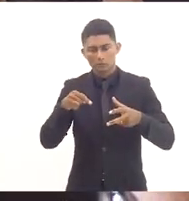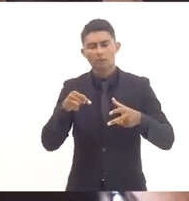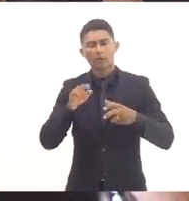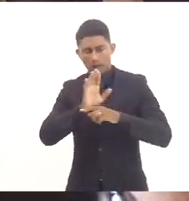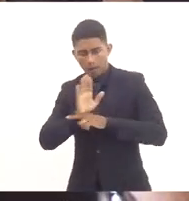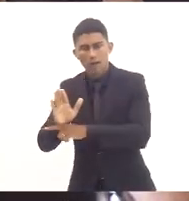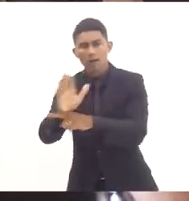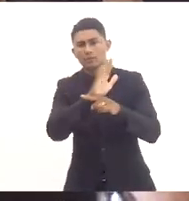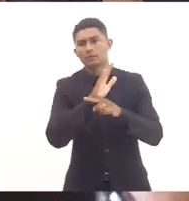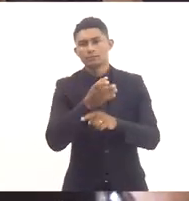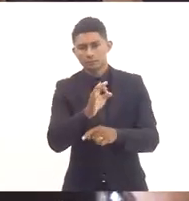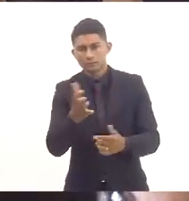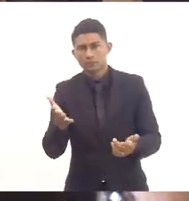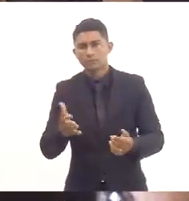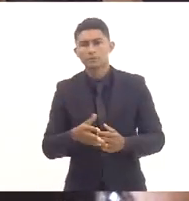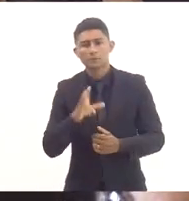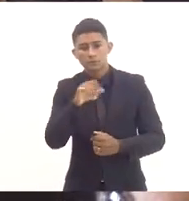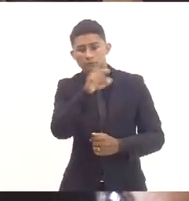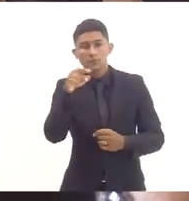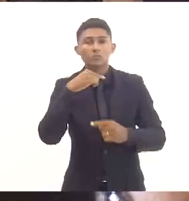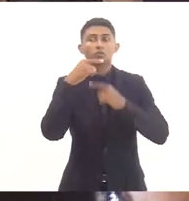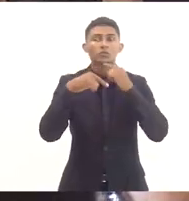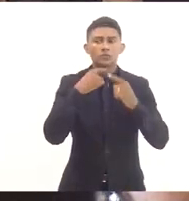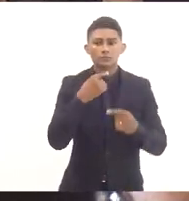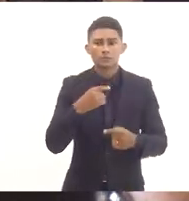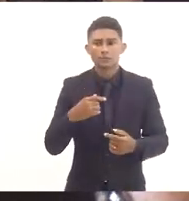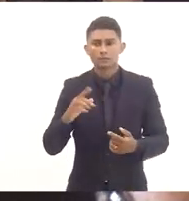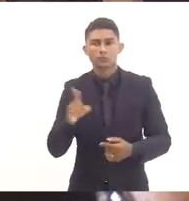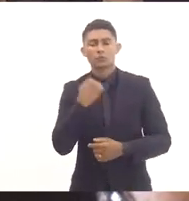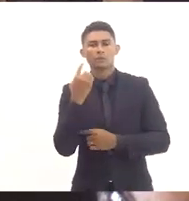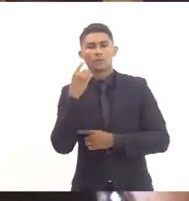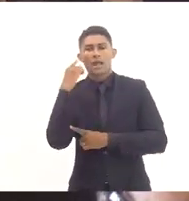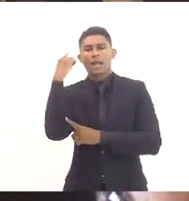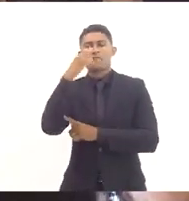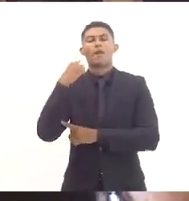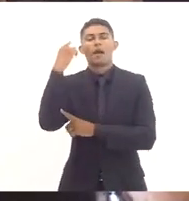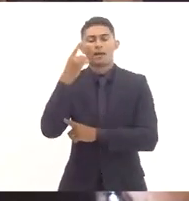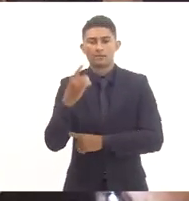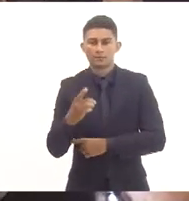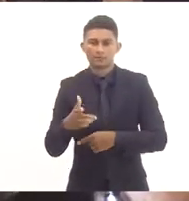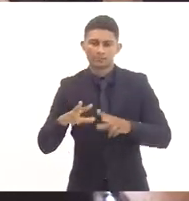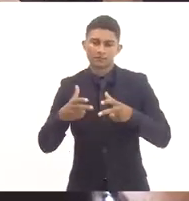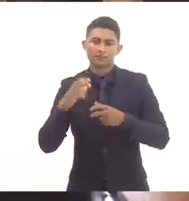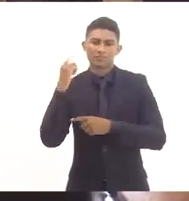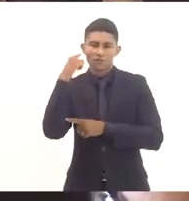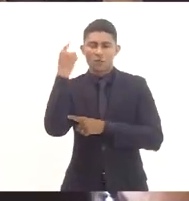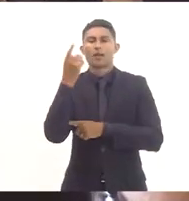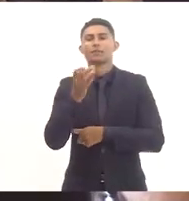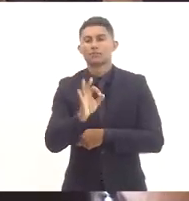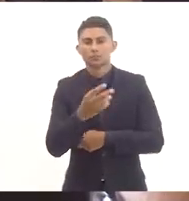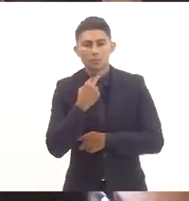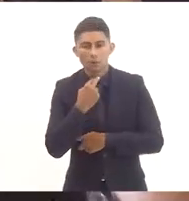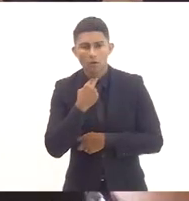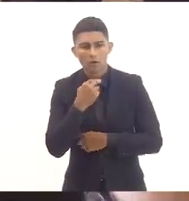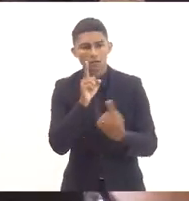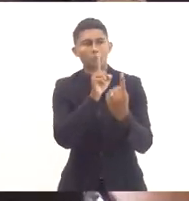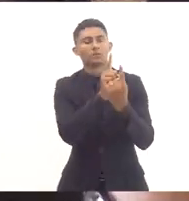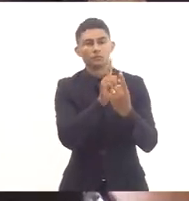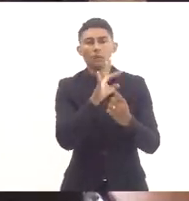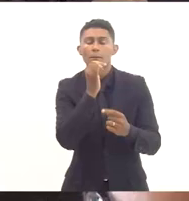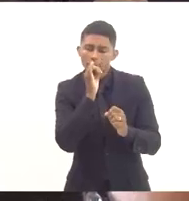para eventual dúvida a gente não pode advogar dentro como comissão a gente não pode advogar mas sim a gente pode